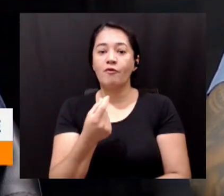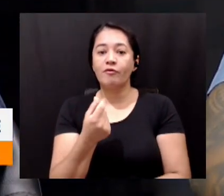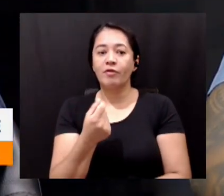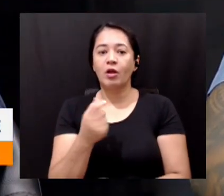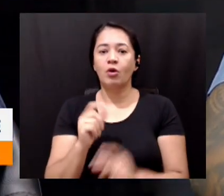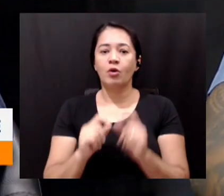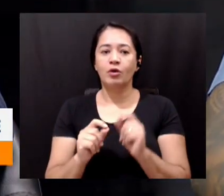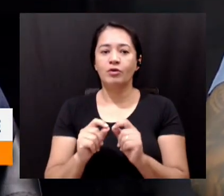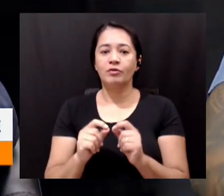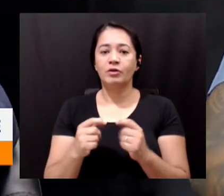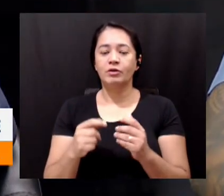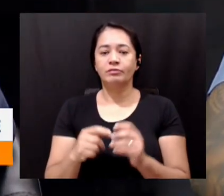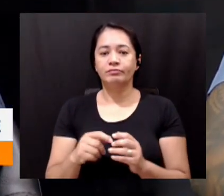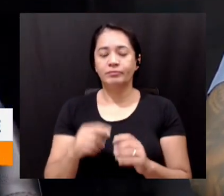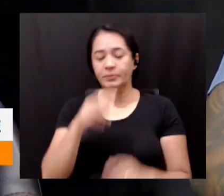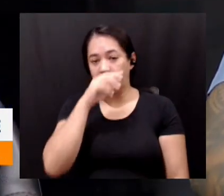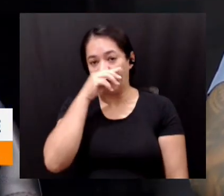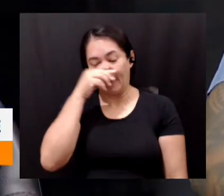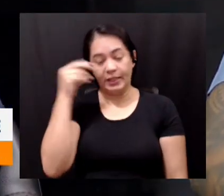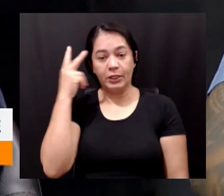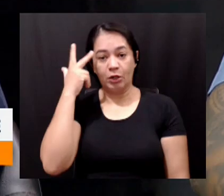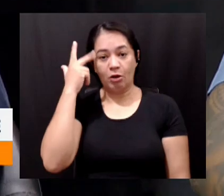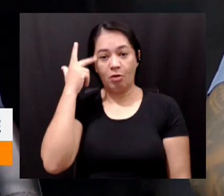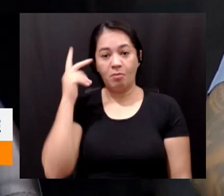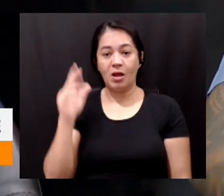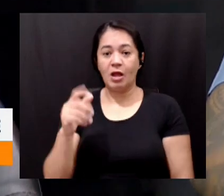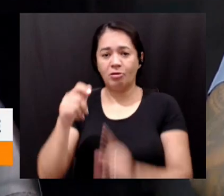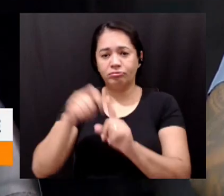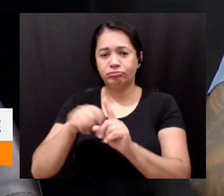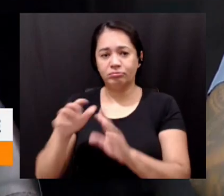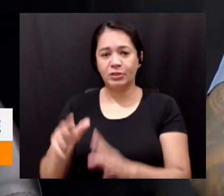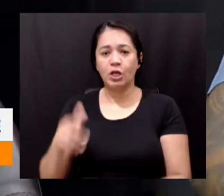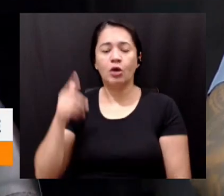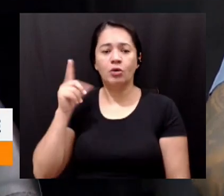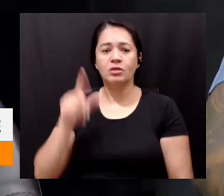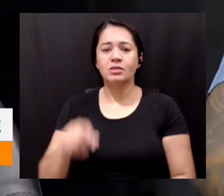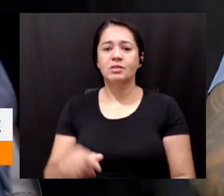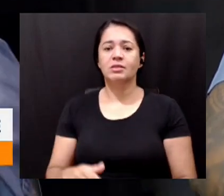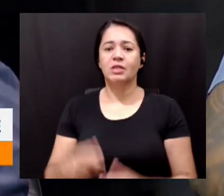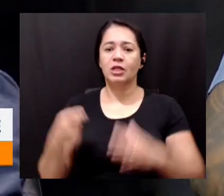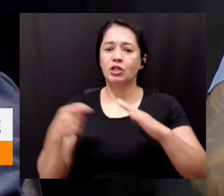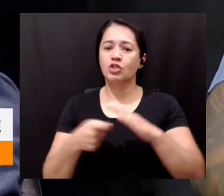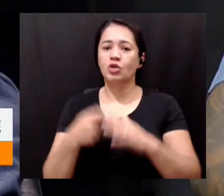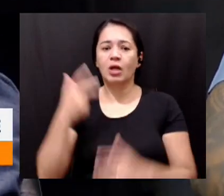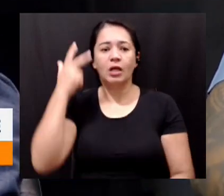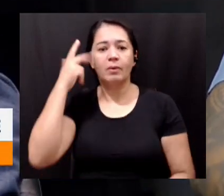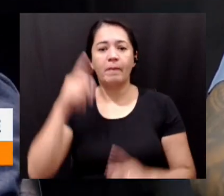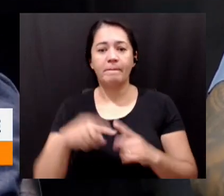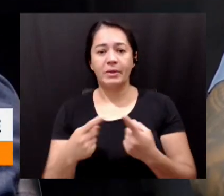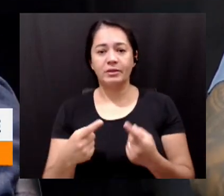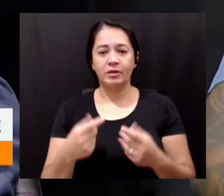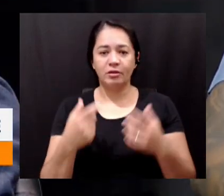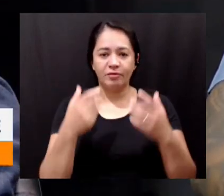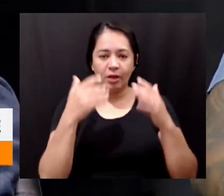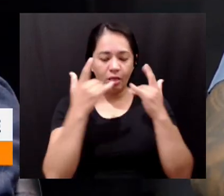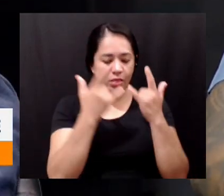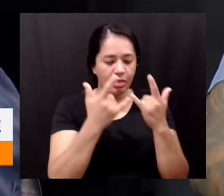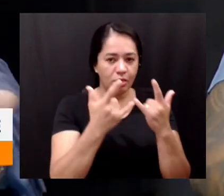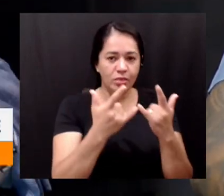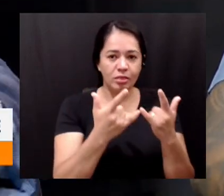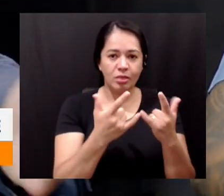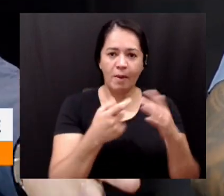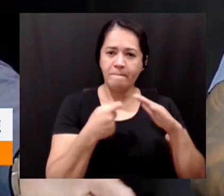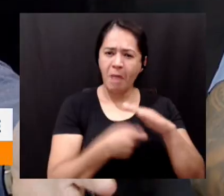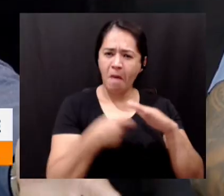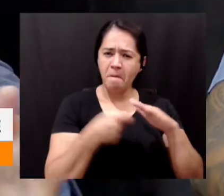ele naquele mês, que consiga fazer, ele vai se envolver naquilo, né, e vai acabar jogando muito, né, e